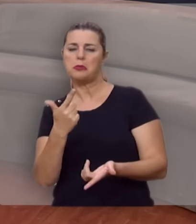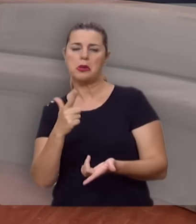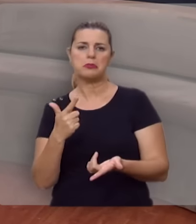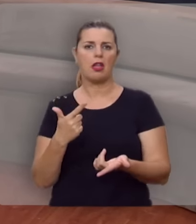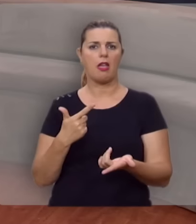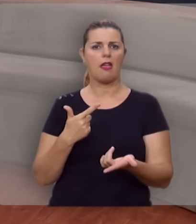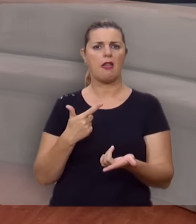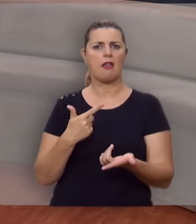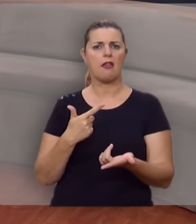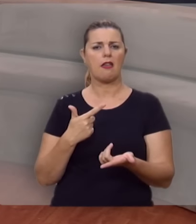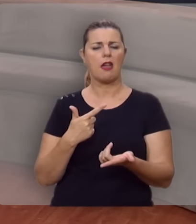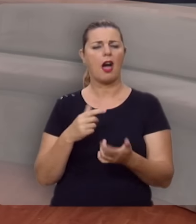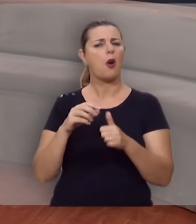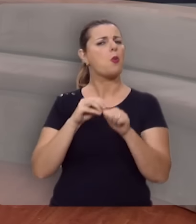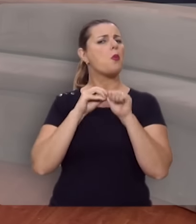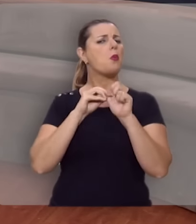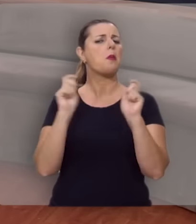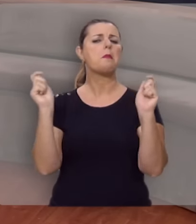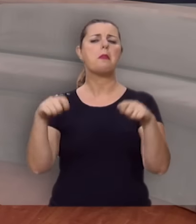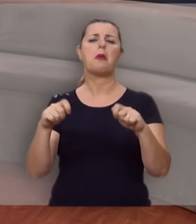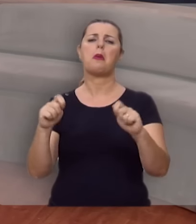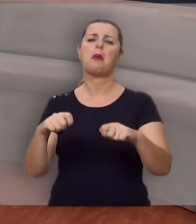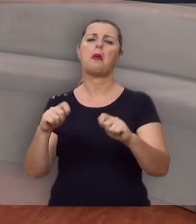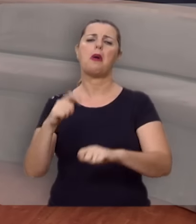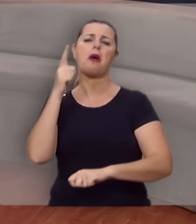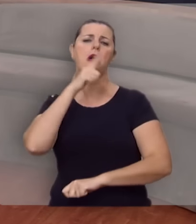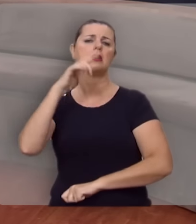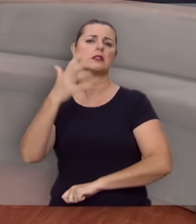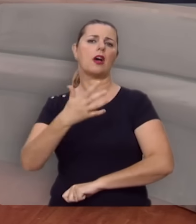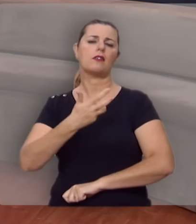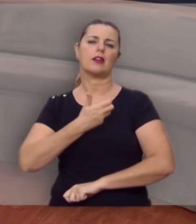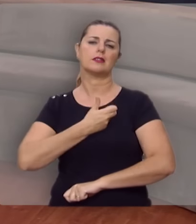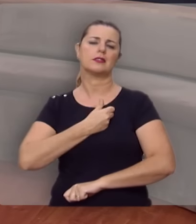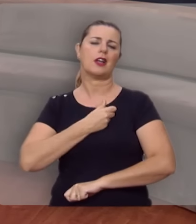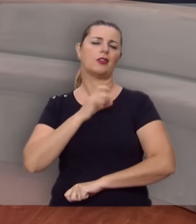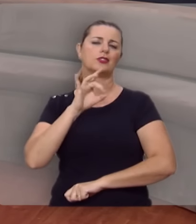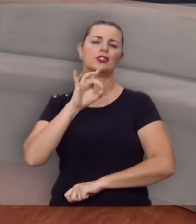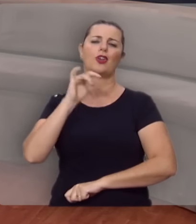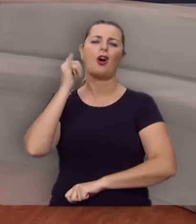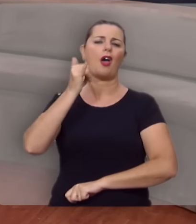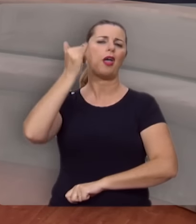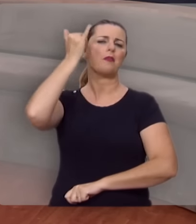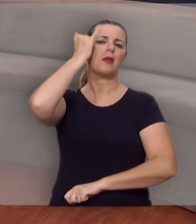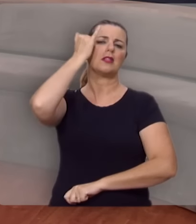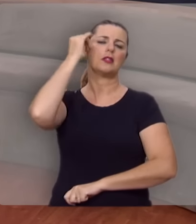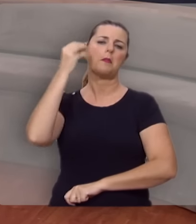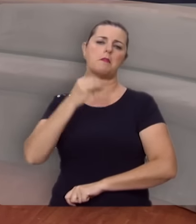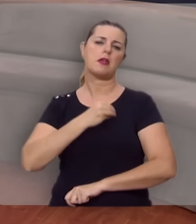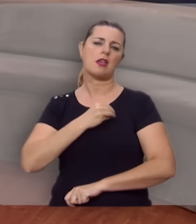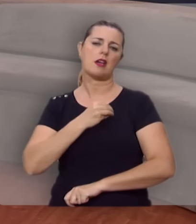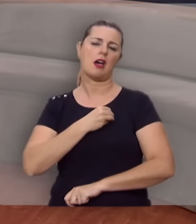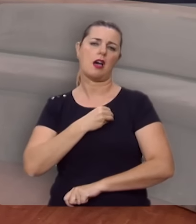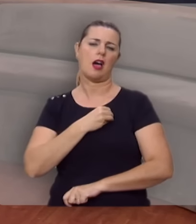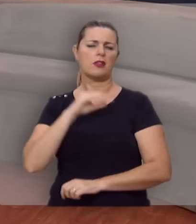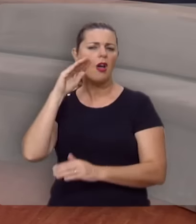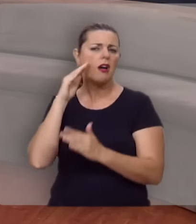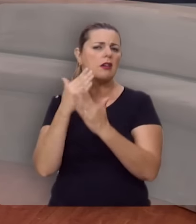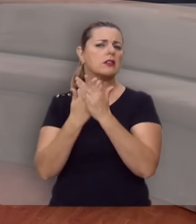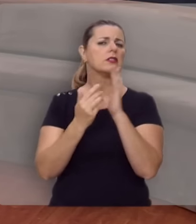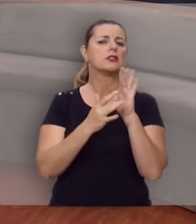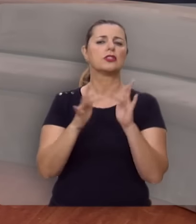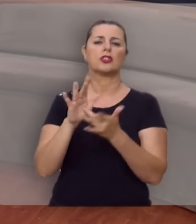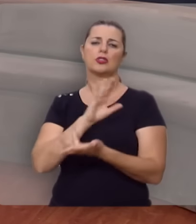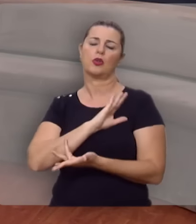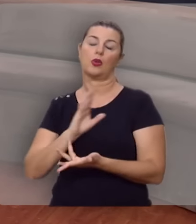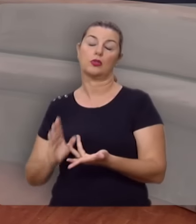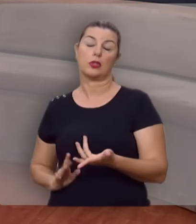não religioso. A única possibilidade de você ser salvo é você se arrepender de seus pecados e crer no Senhor